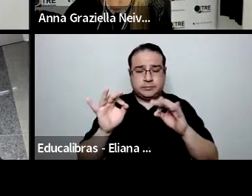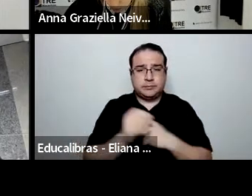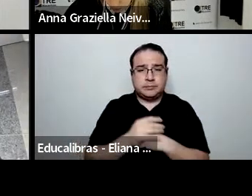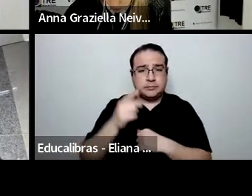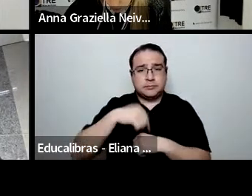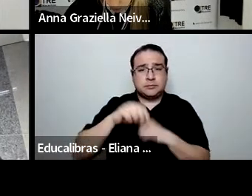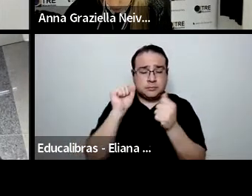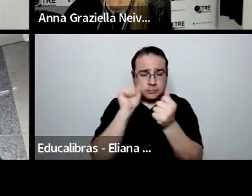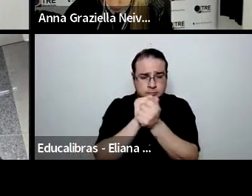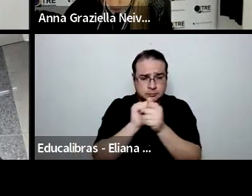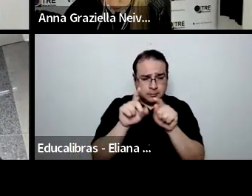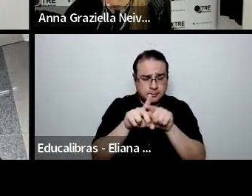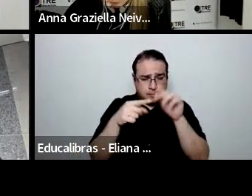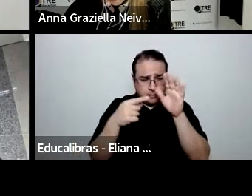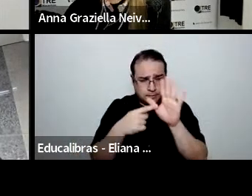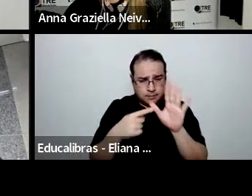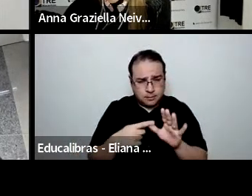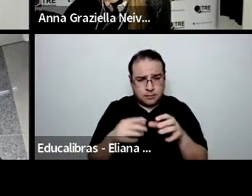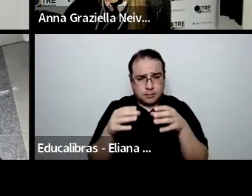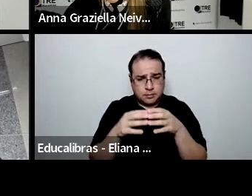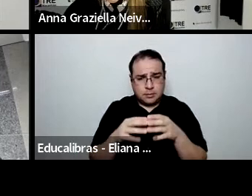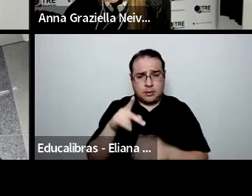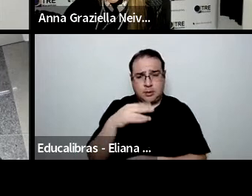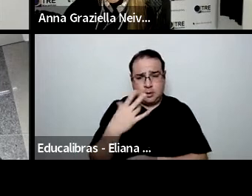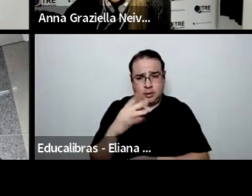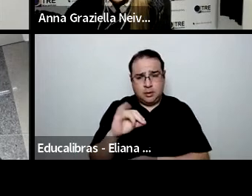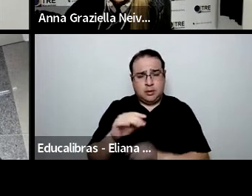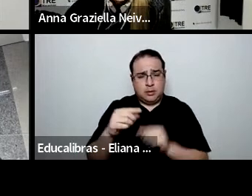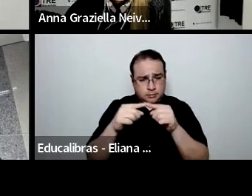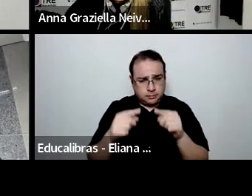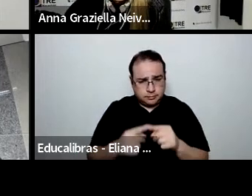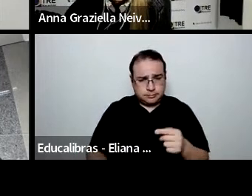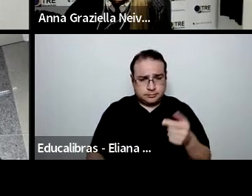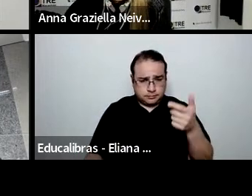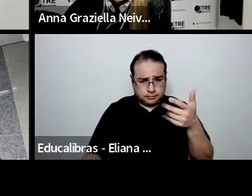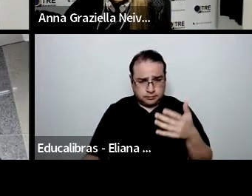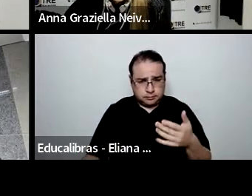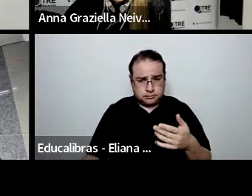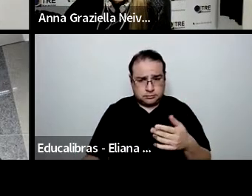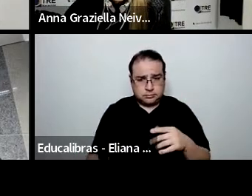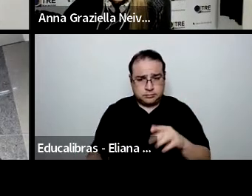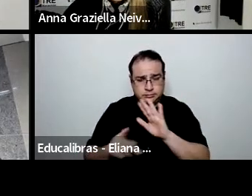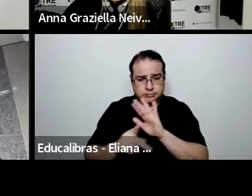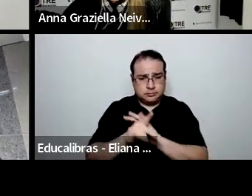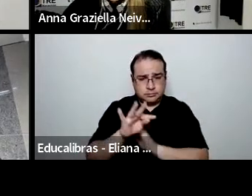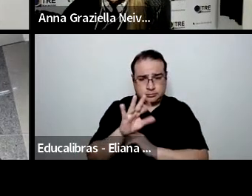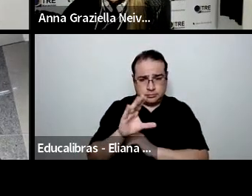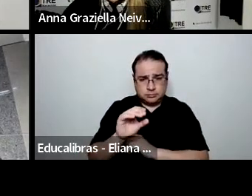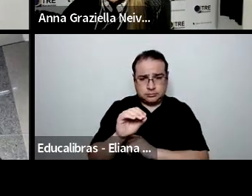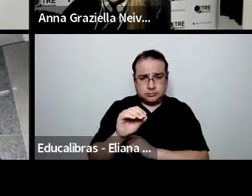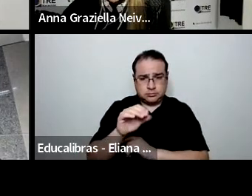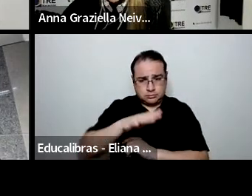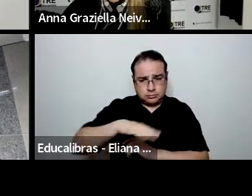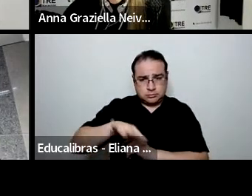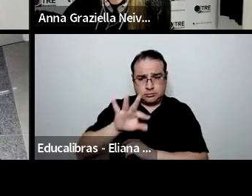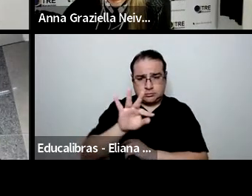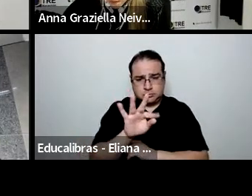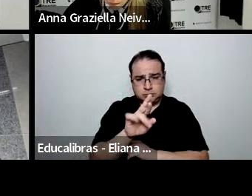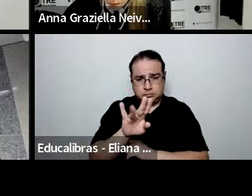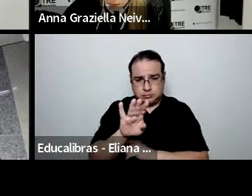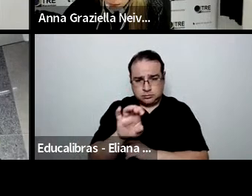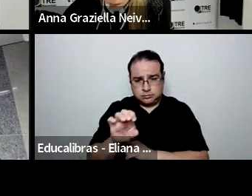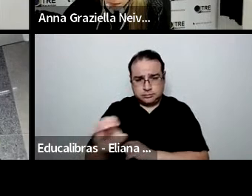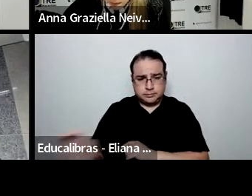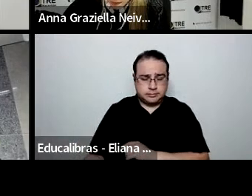a gente juntou ainda é a essa peça a certidão de filiação está ainda do Sítio do TRE então tendo em